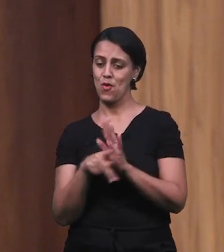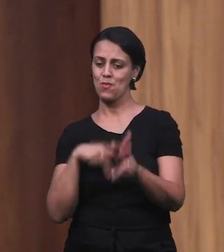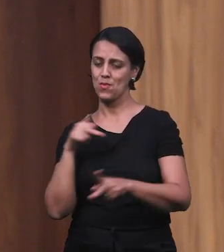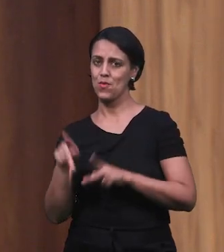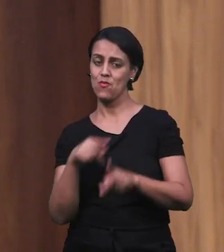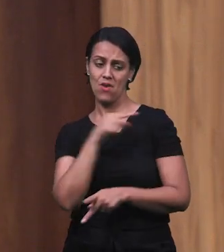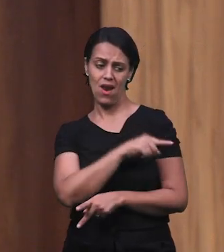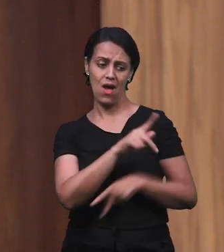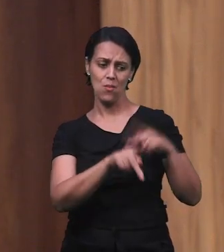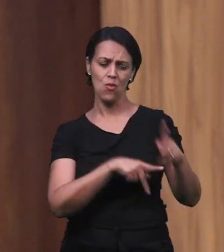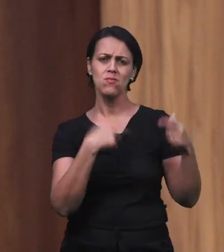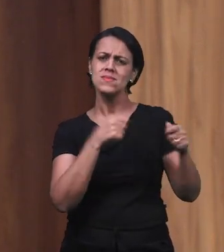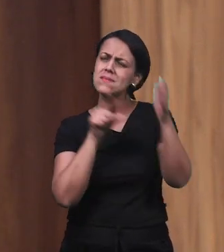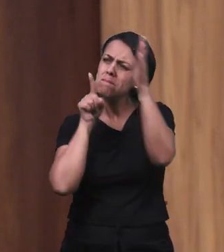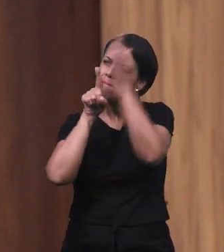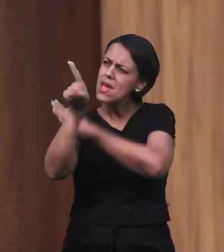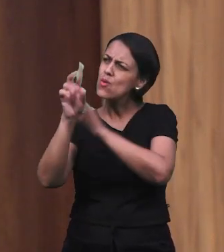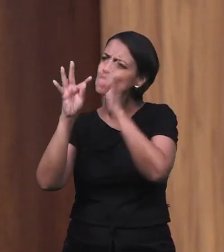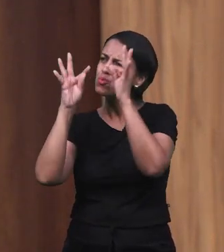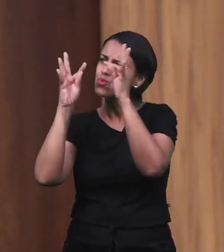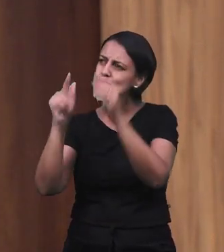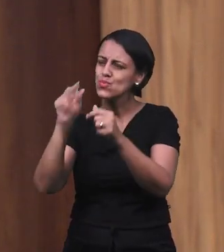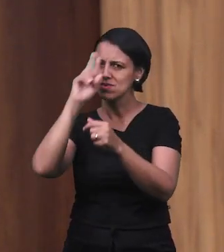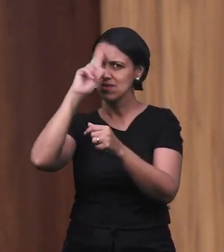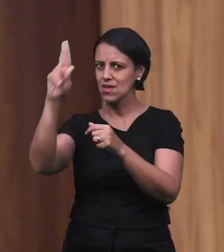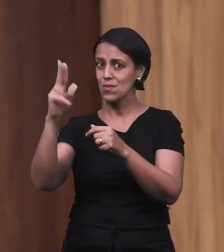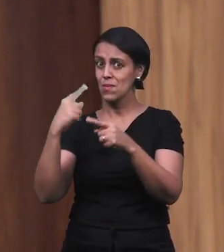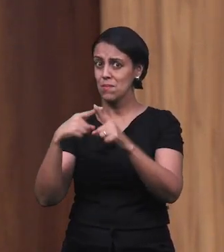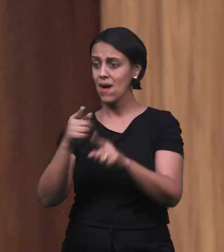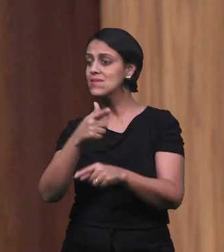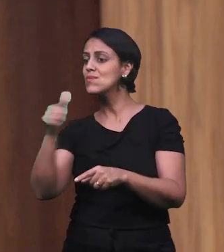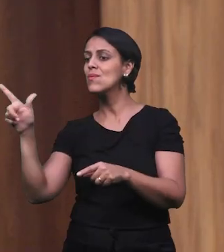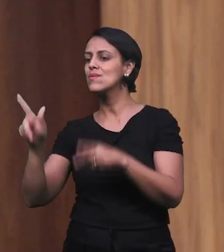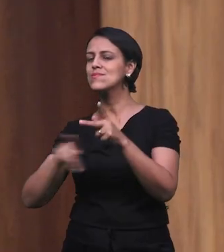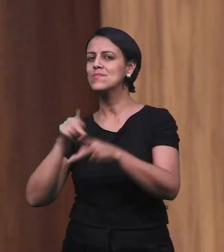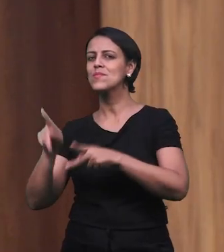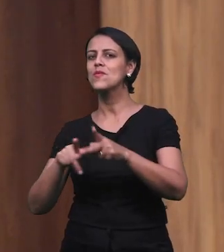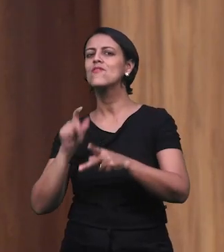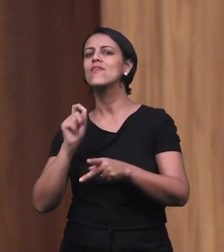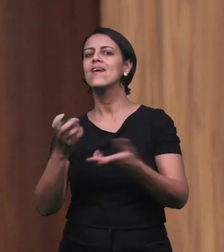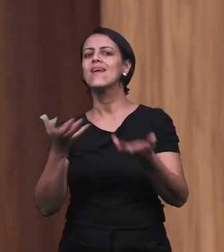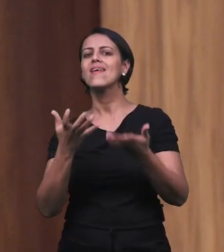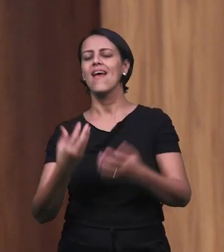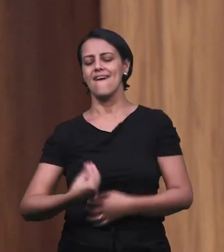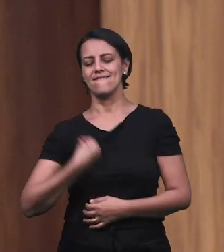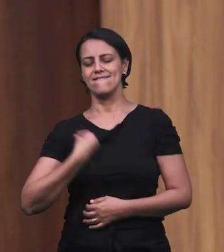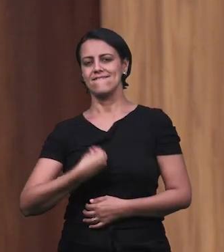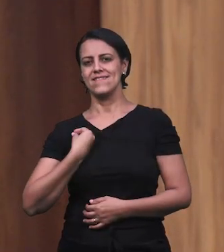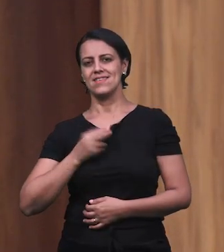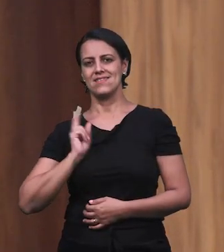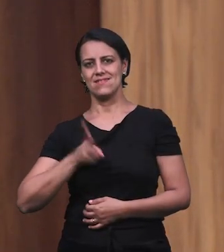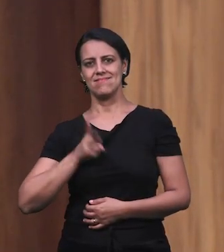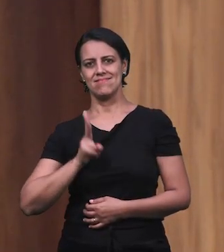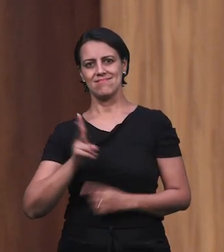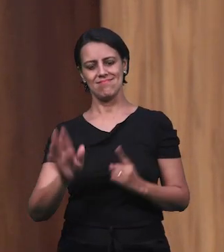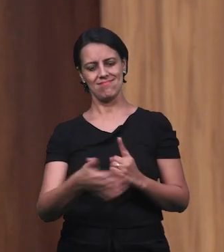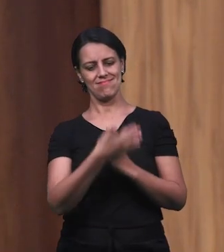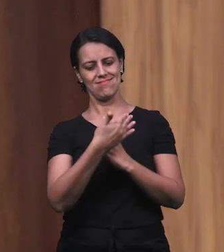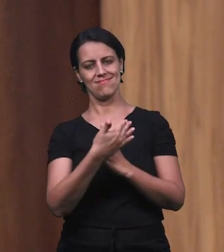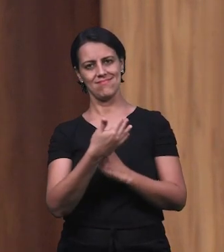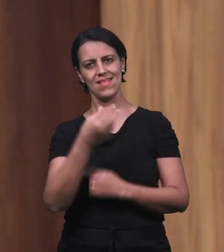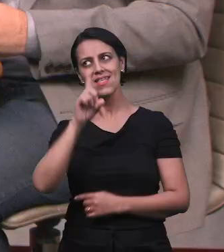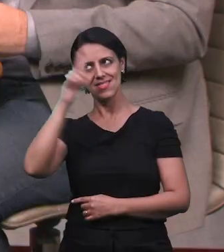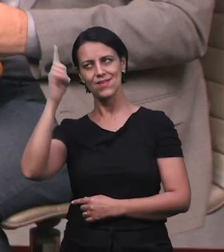Senhor nas mínimas coisas. Mas do ponto de vista do outro povo, eles lutaram foi para uma preservação da vida e Deus teve